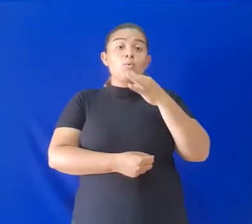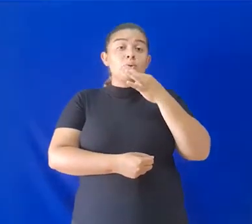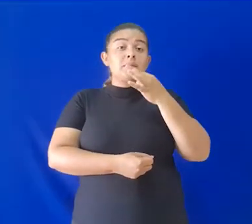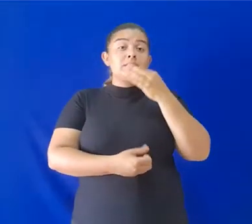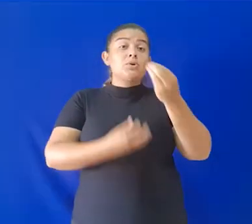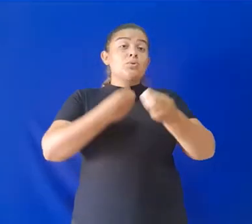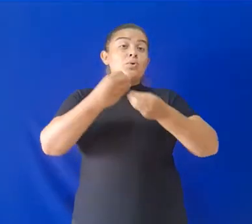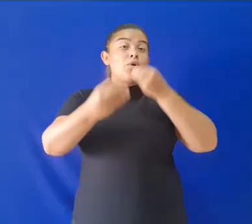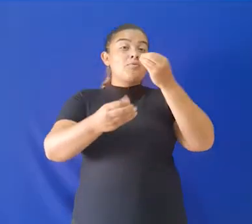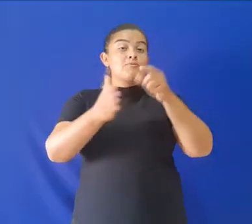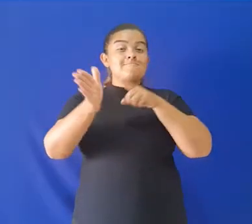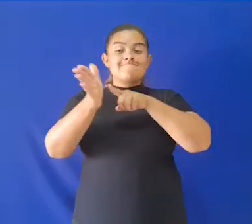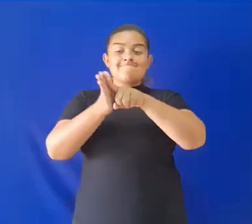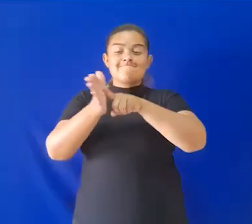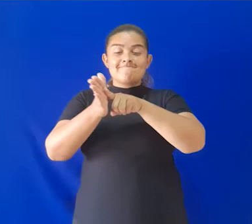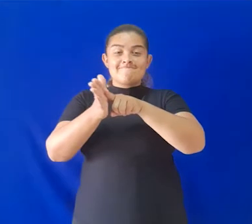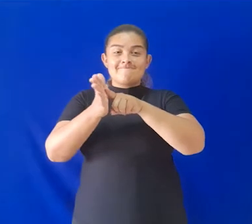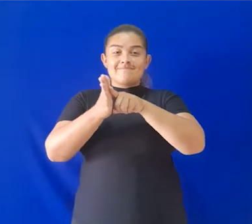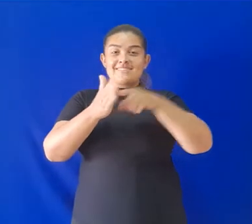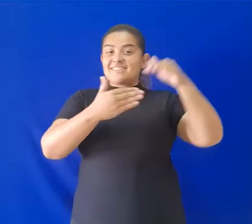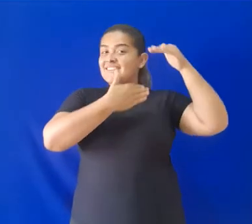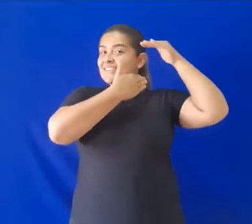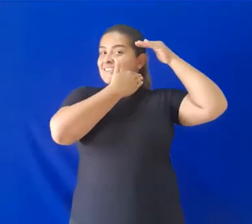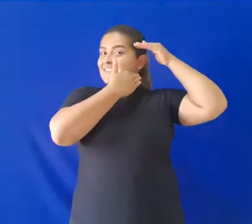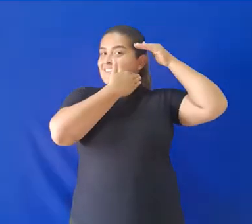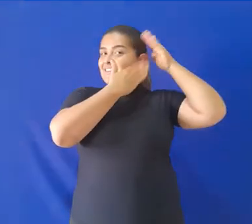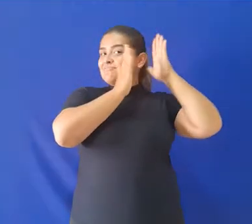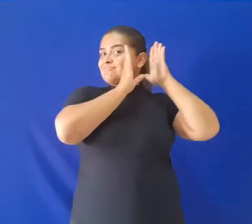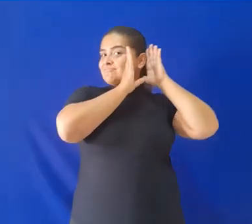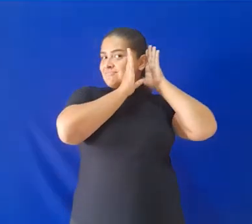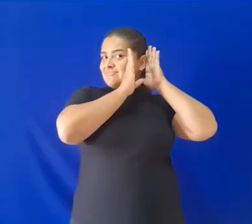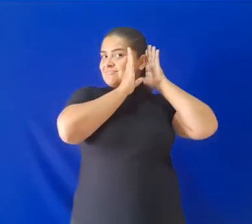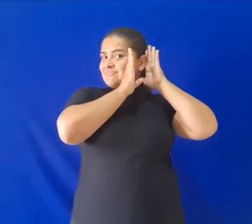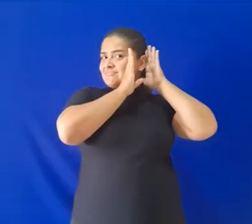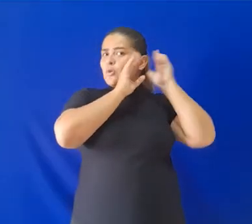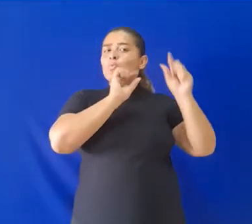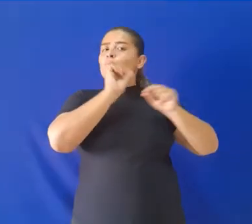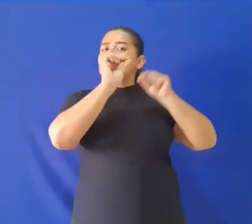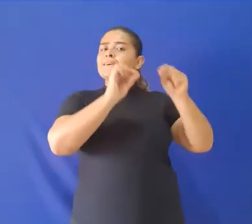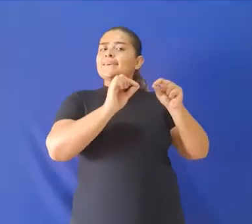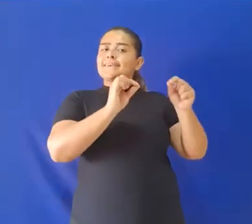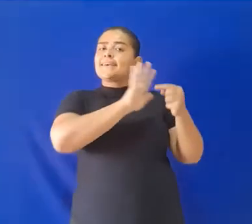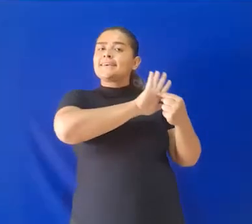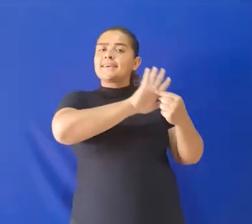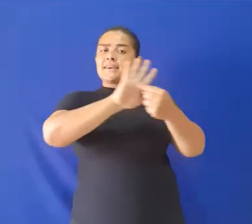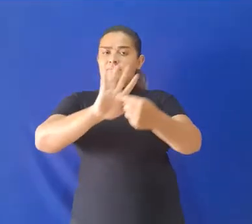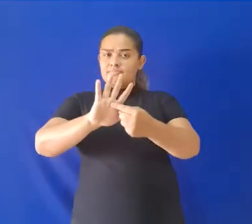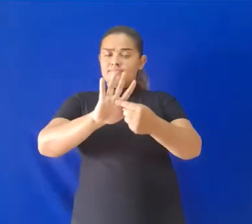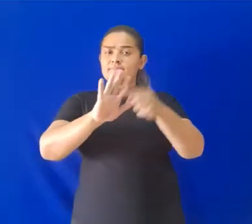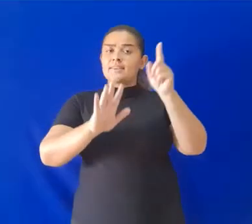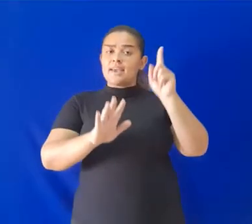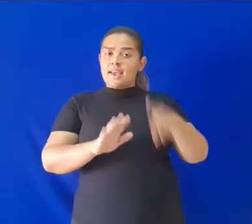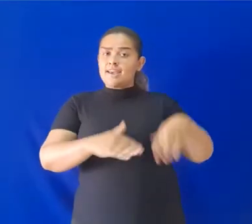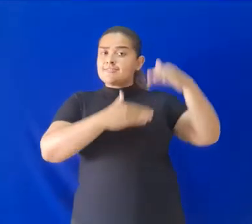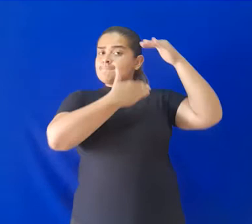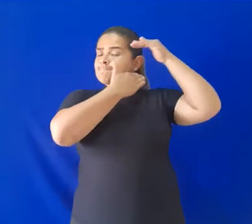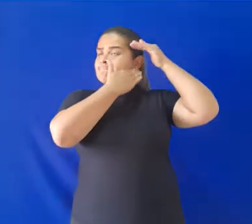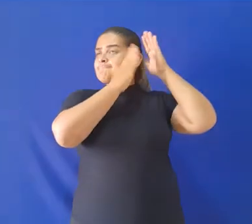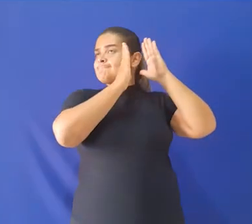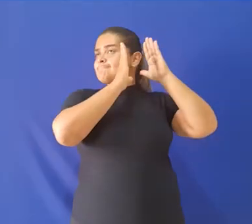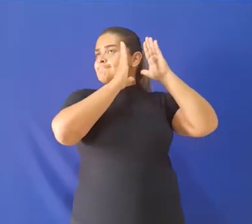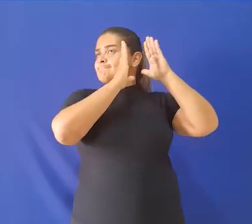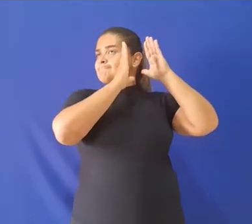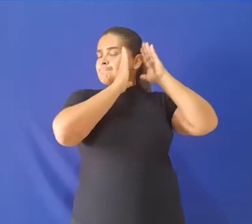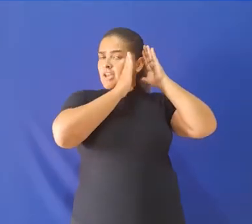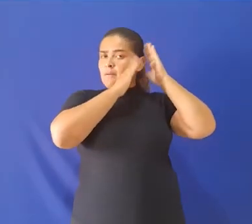conhecido popularmente como teste da orelhinha. Mas o que esse teste faz? É um teste